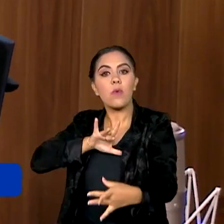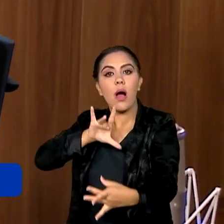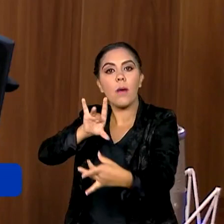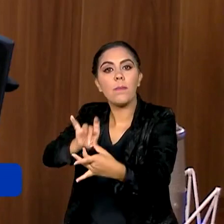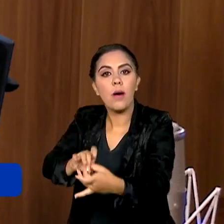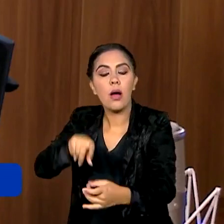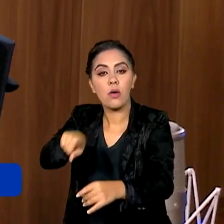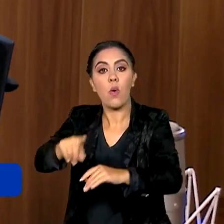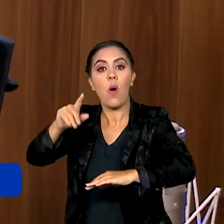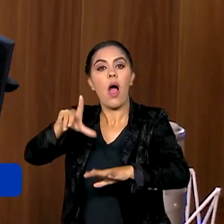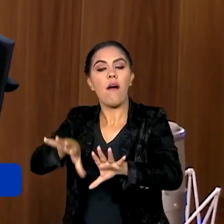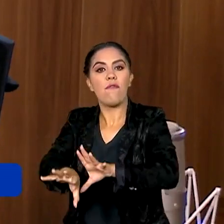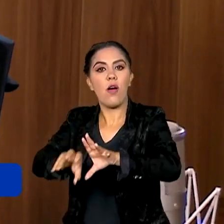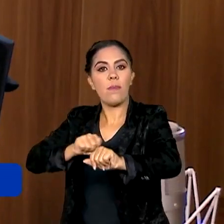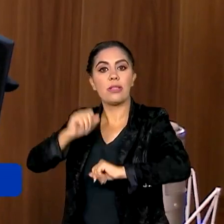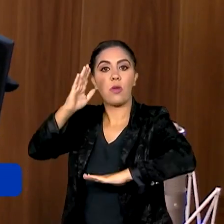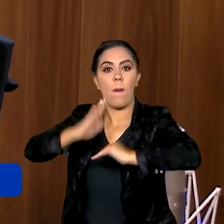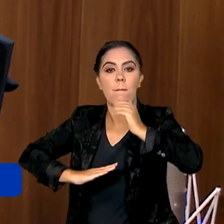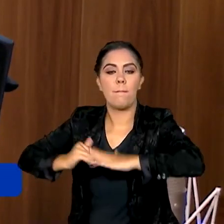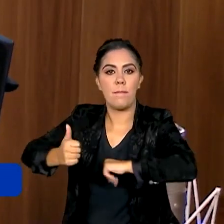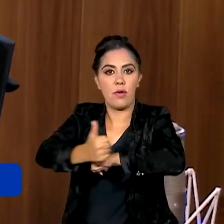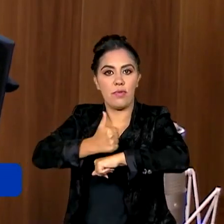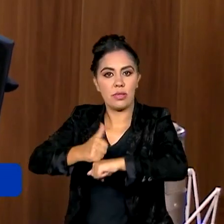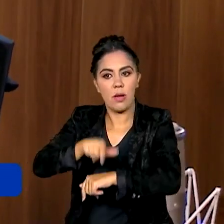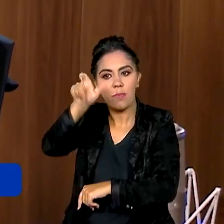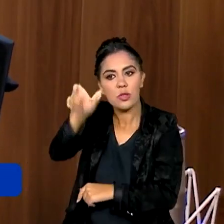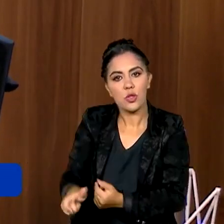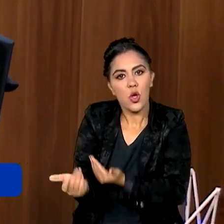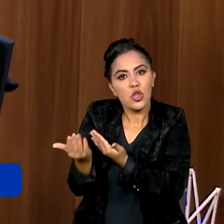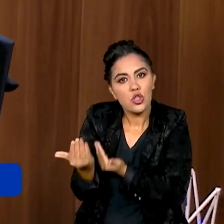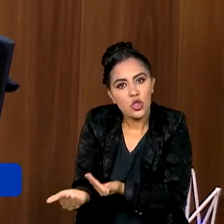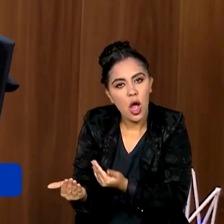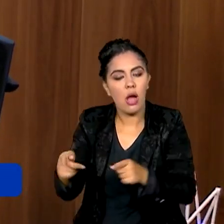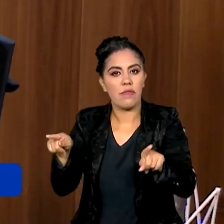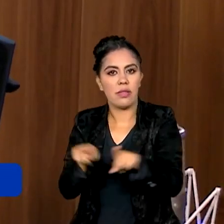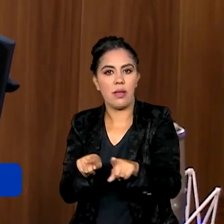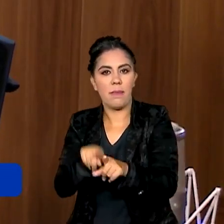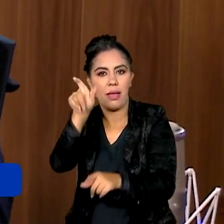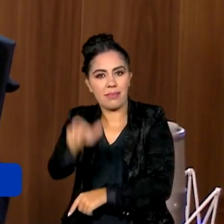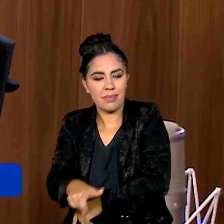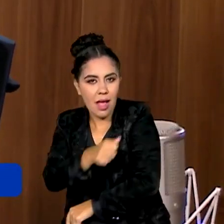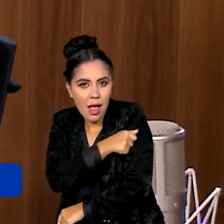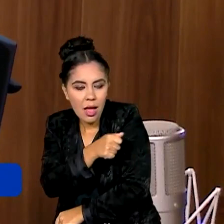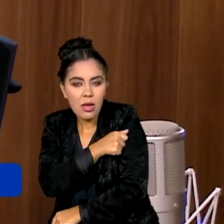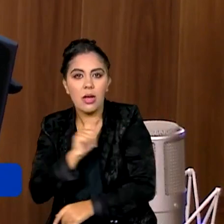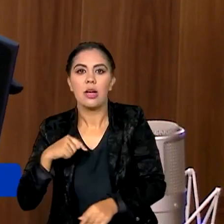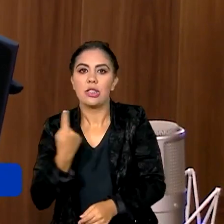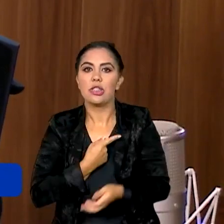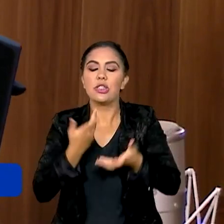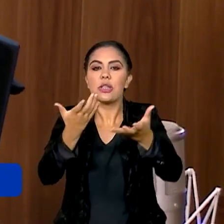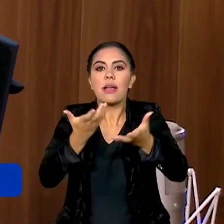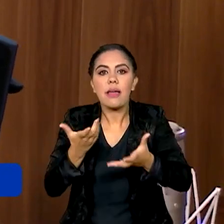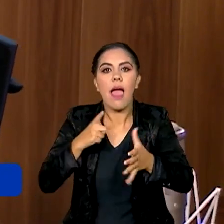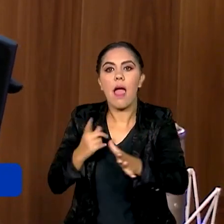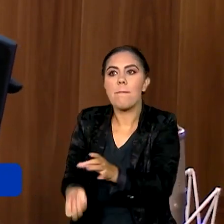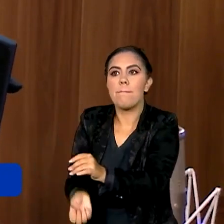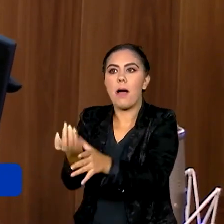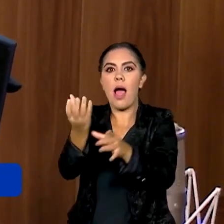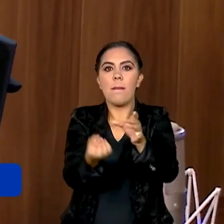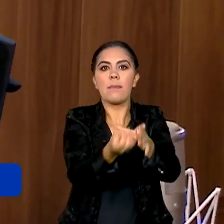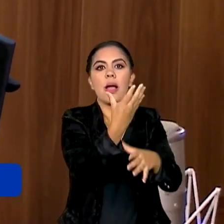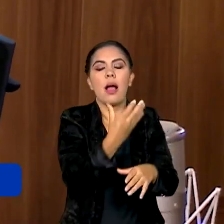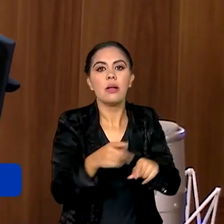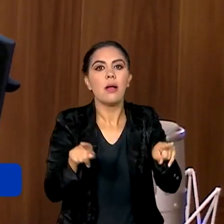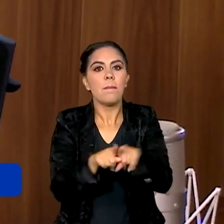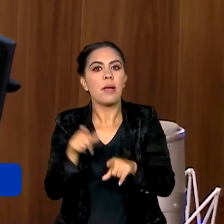formação profissional do jovem, do estudante. Nós queremos aumentar o número de escolas, o número de estudantes que têm